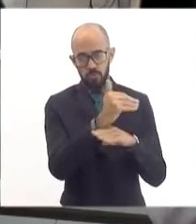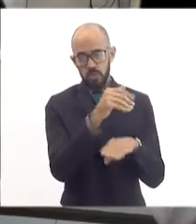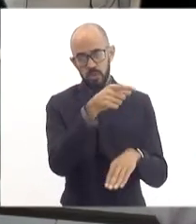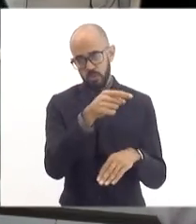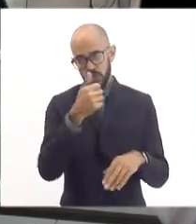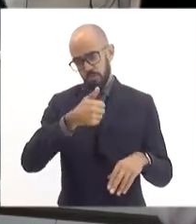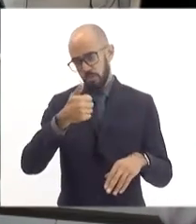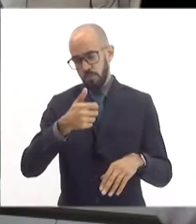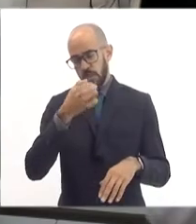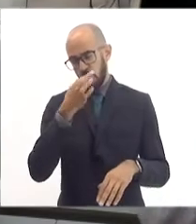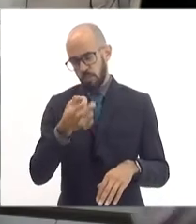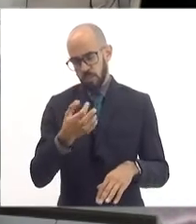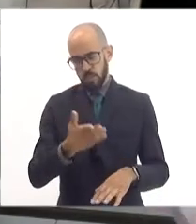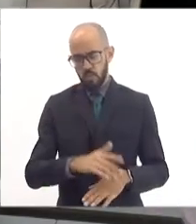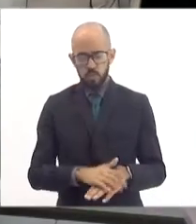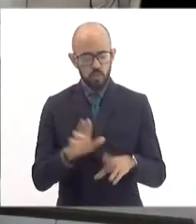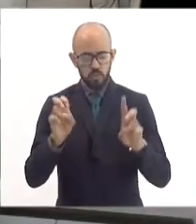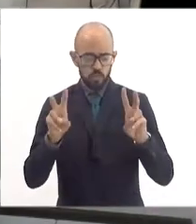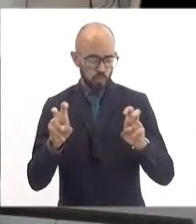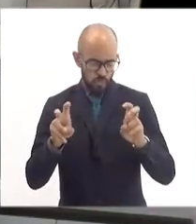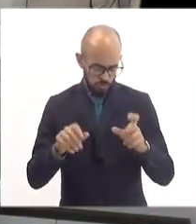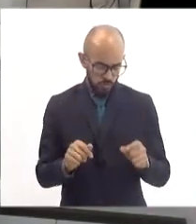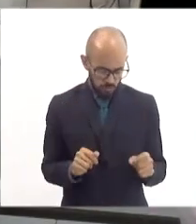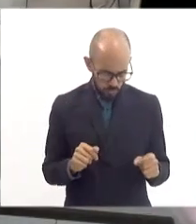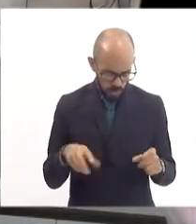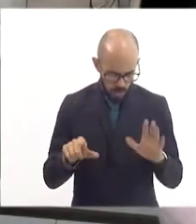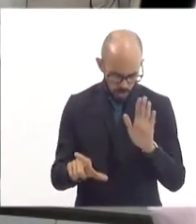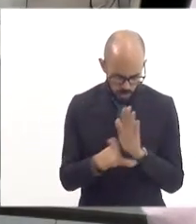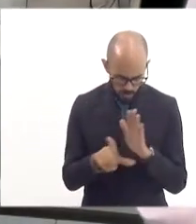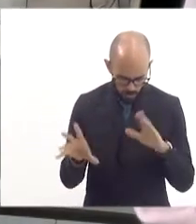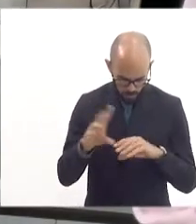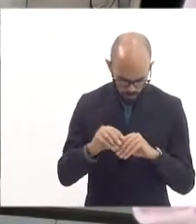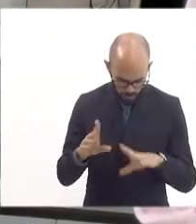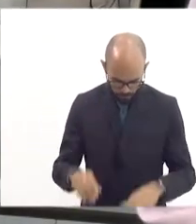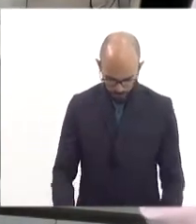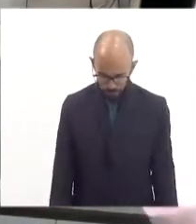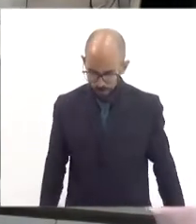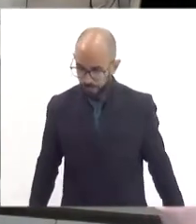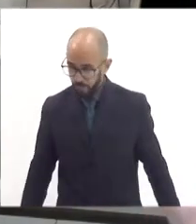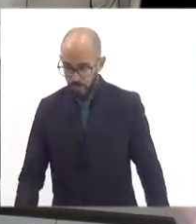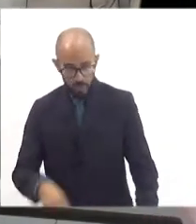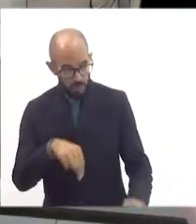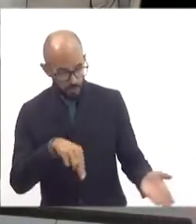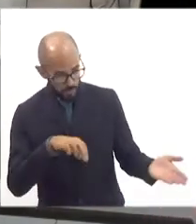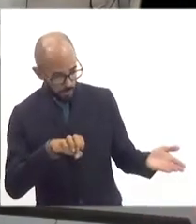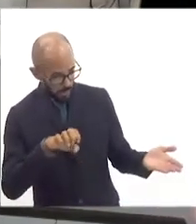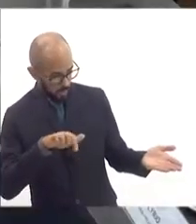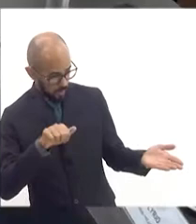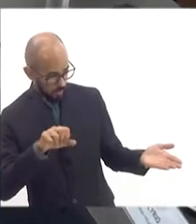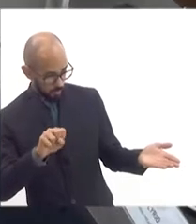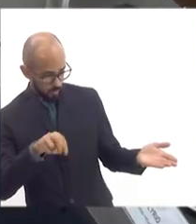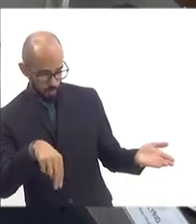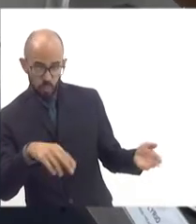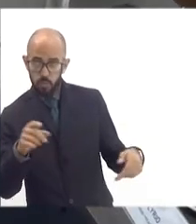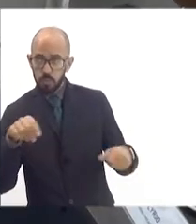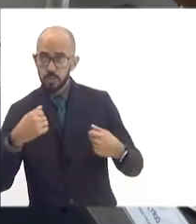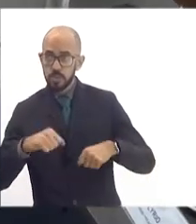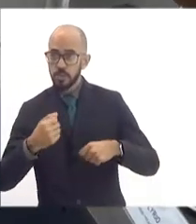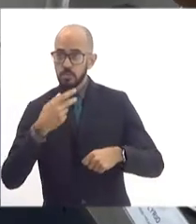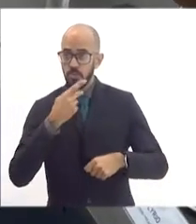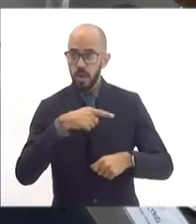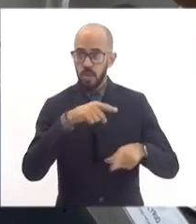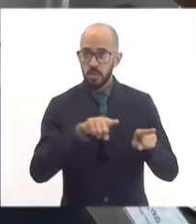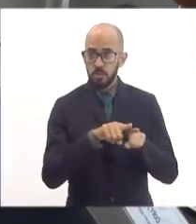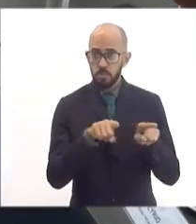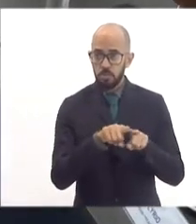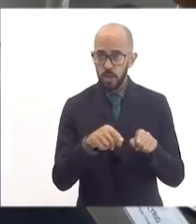primeira observação com relação à lei complementar. Olha, só anunciar aqui a chegada do nosso co-presidente da